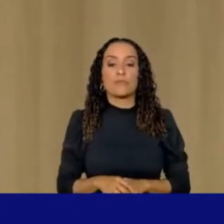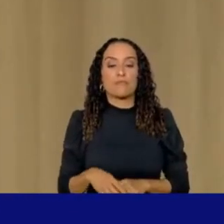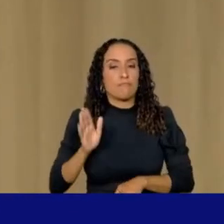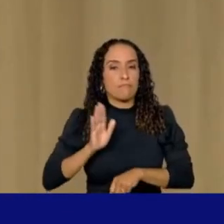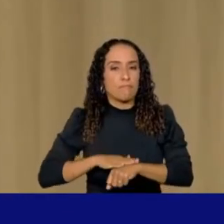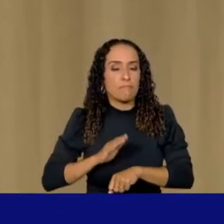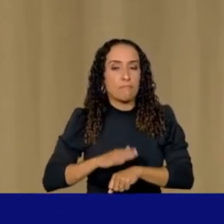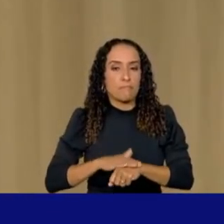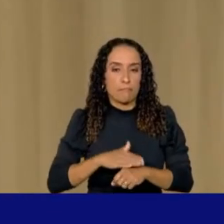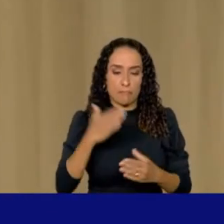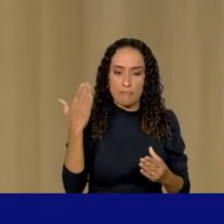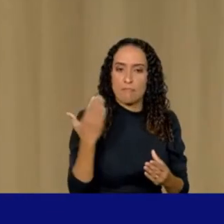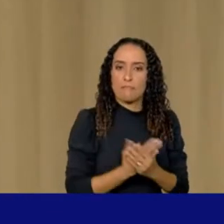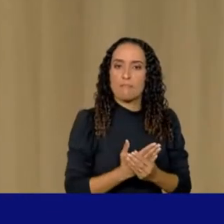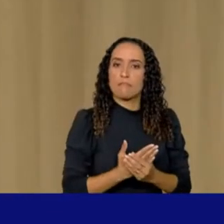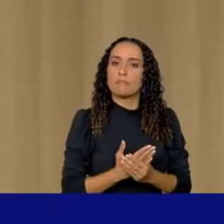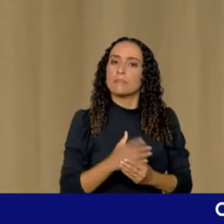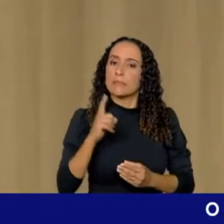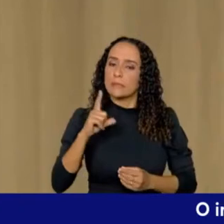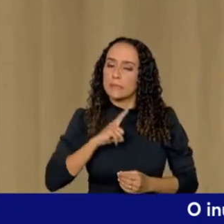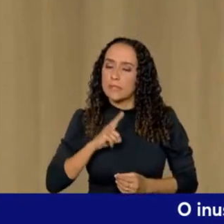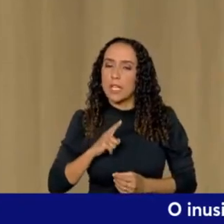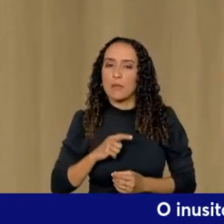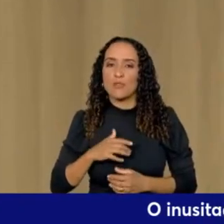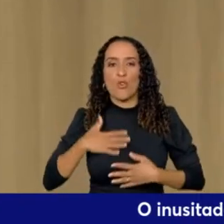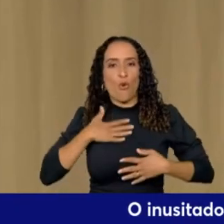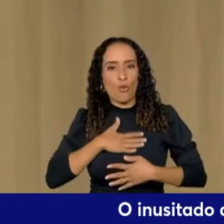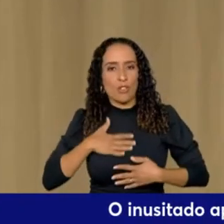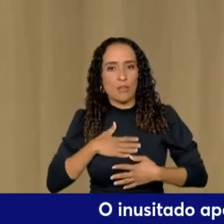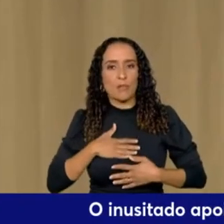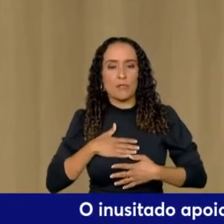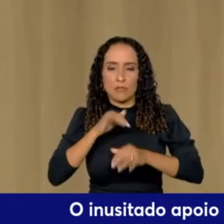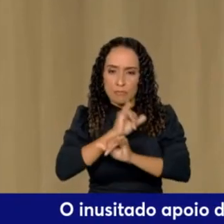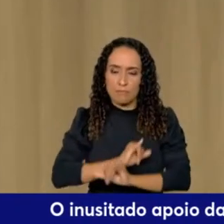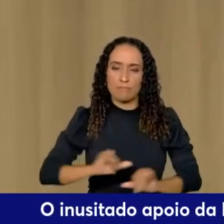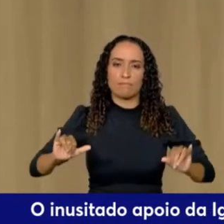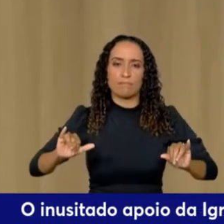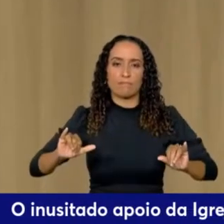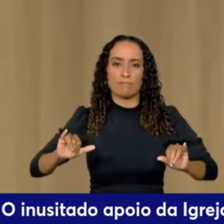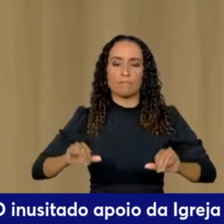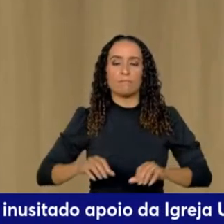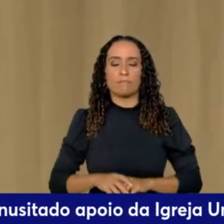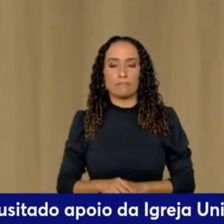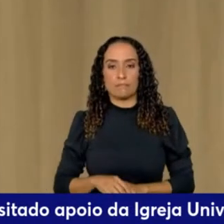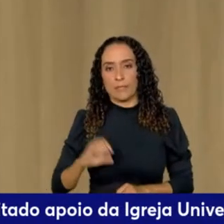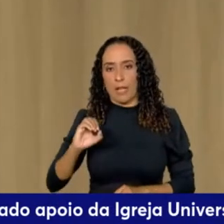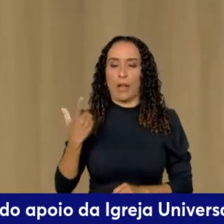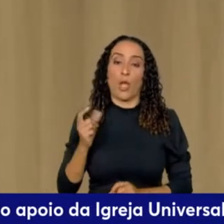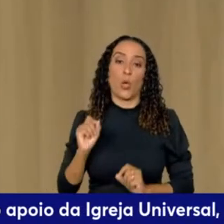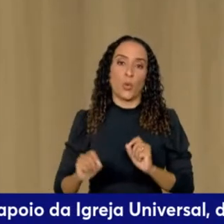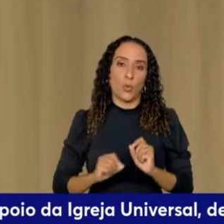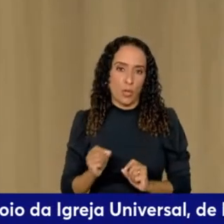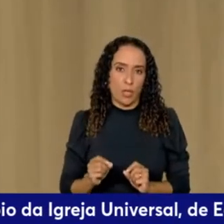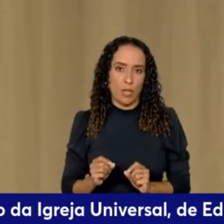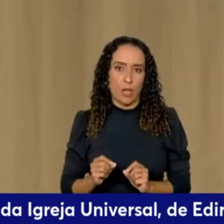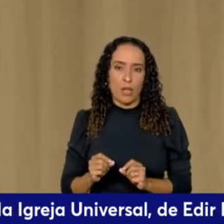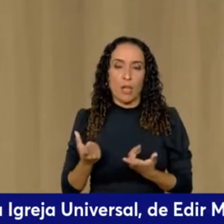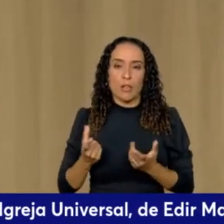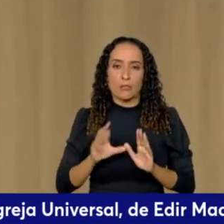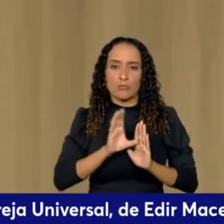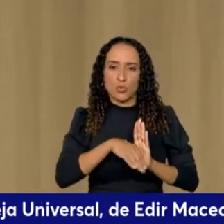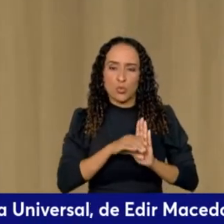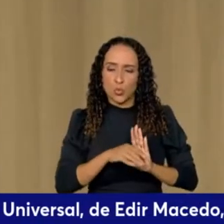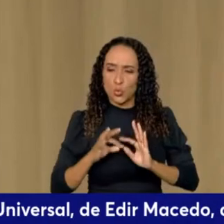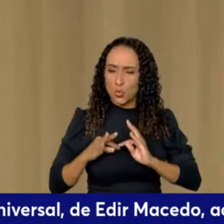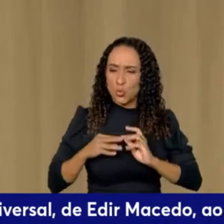processual que tínhamos e gostaríamos de tornar público é claro que o conteúdo de